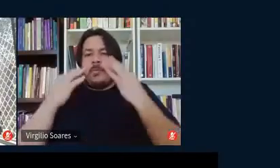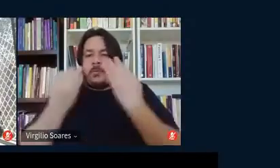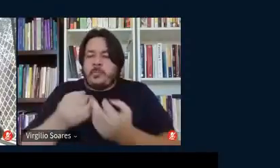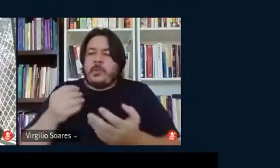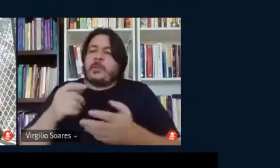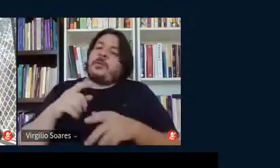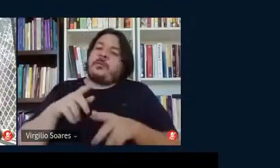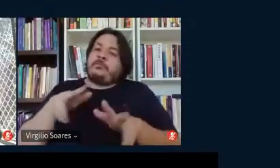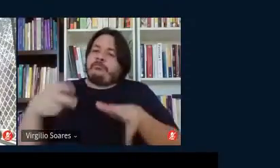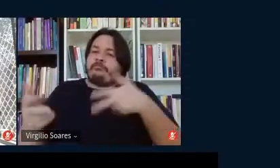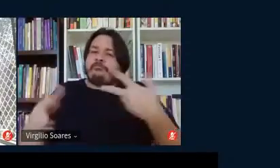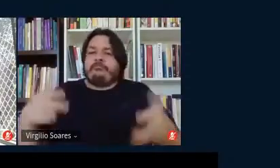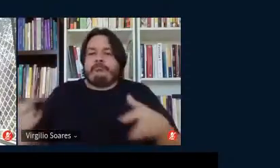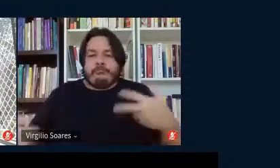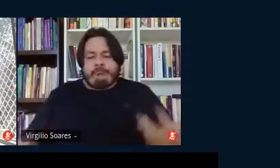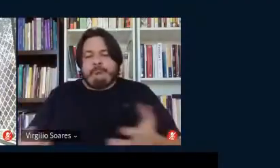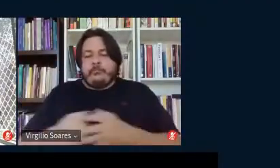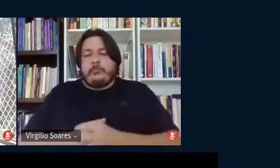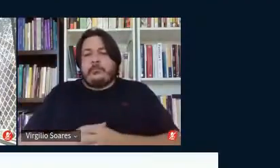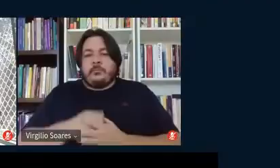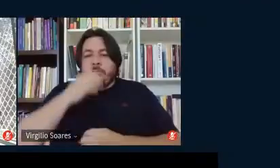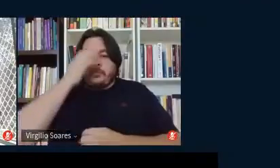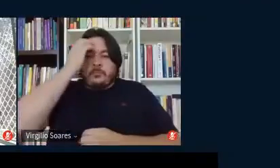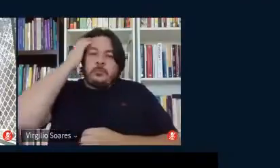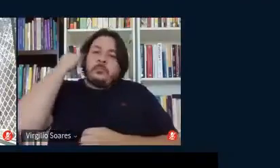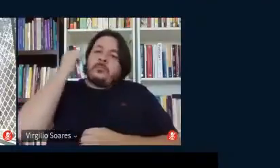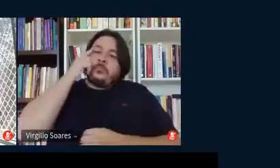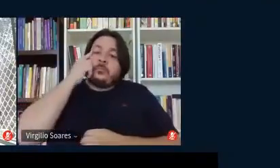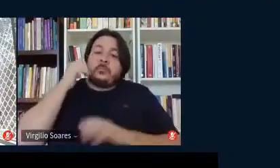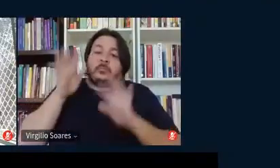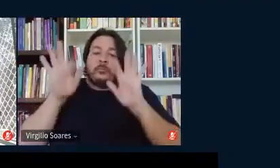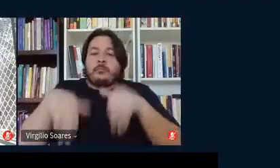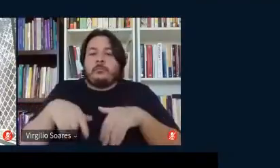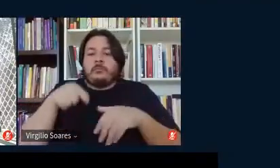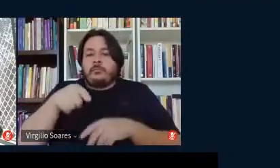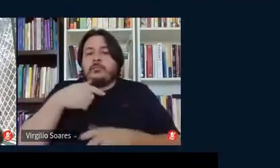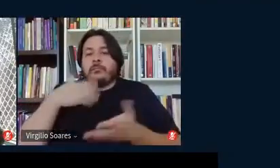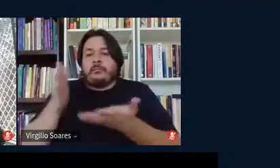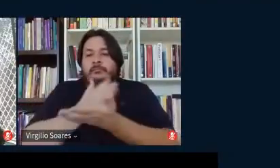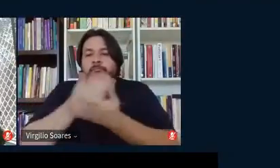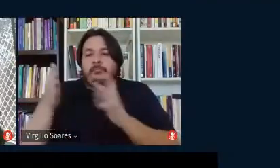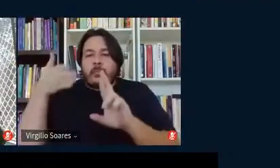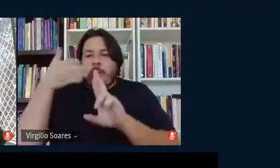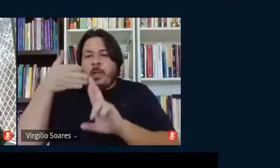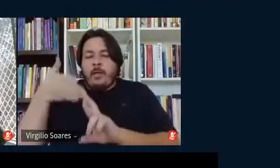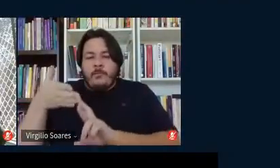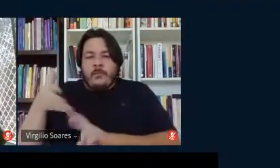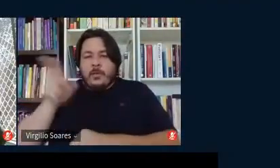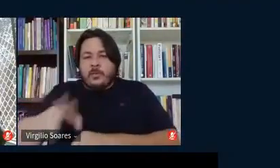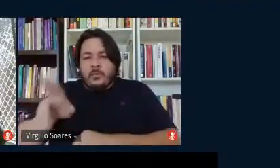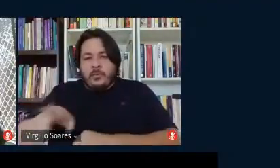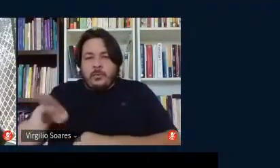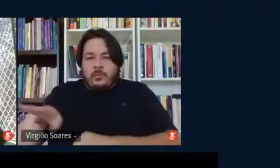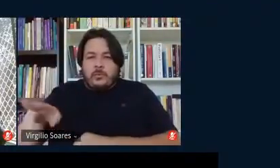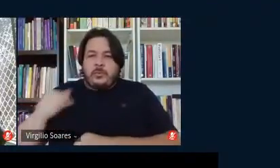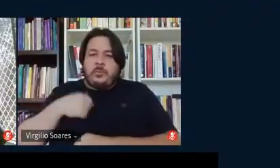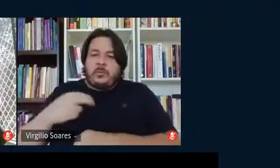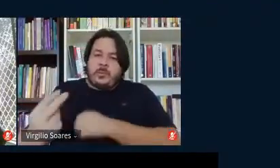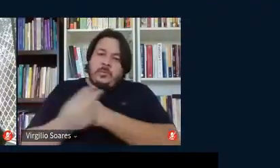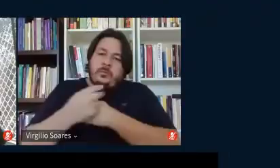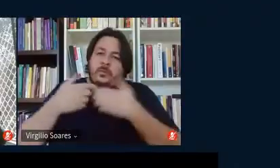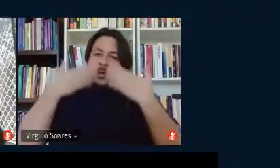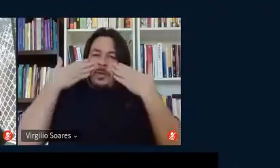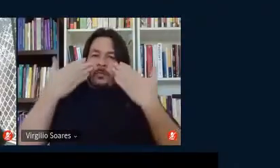queridos nessa pandemia. Aí pode passar, só para finalizar, são algumas referências que a gente utilizou para embasar essa